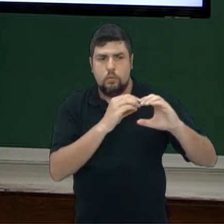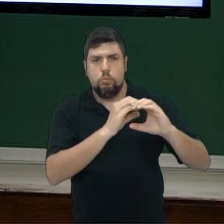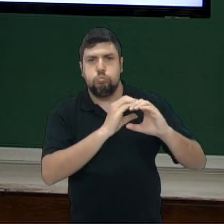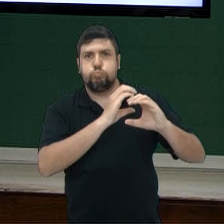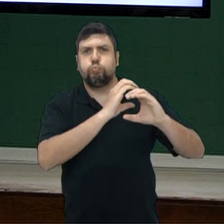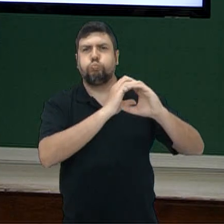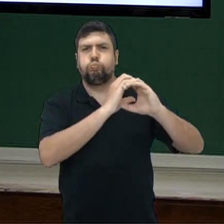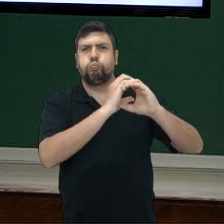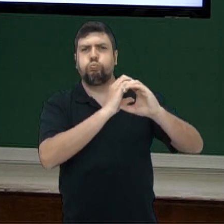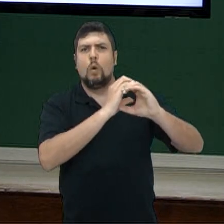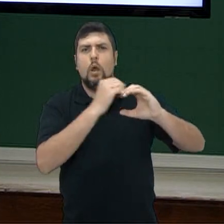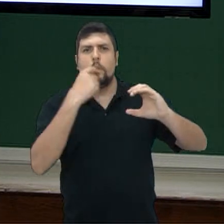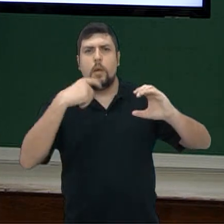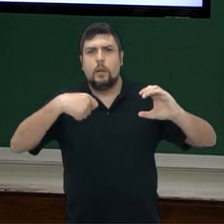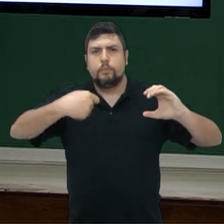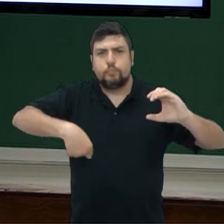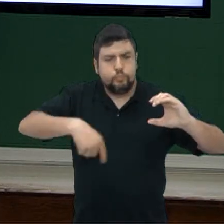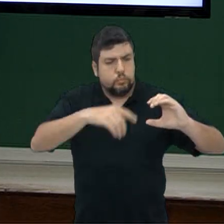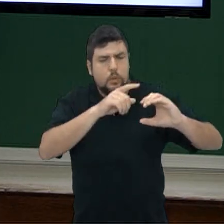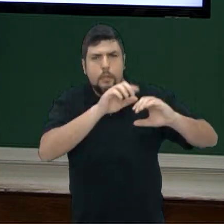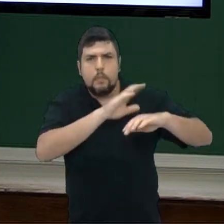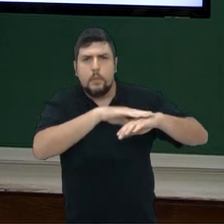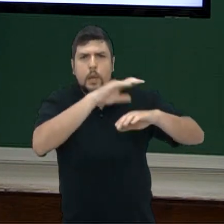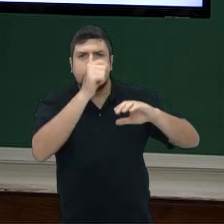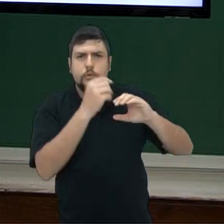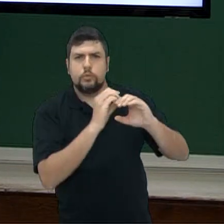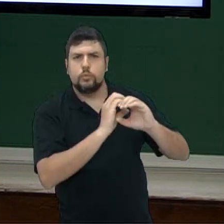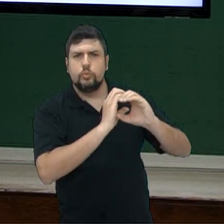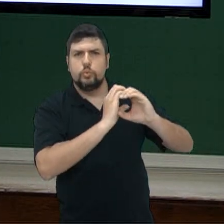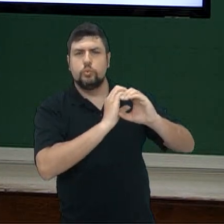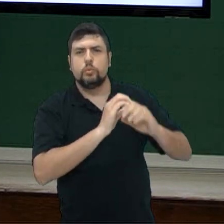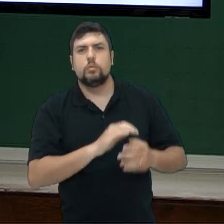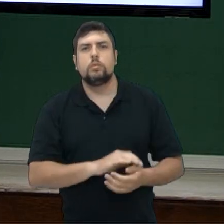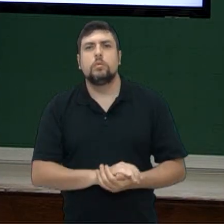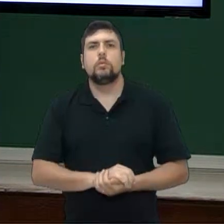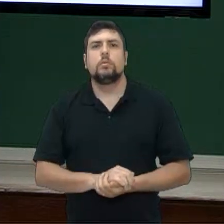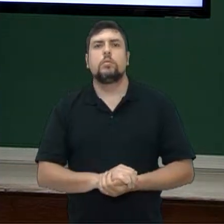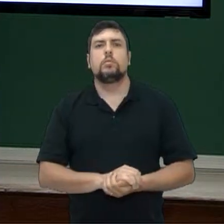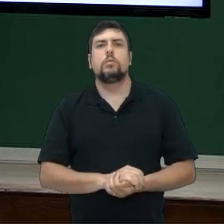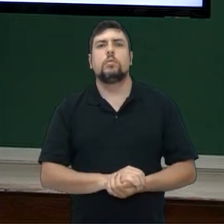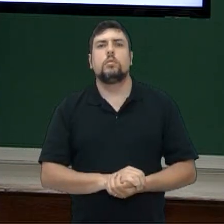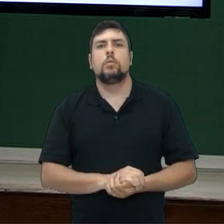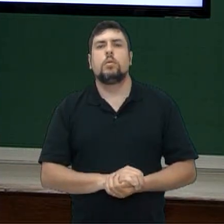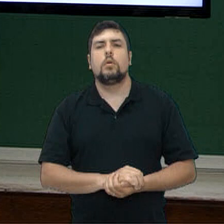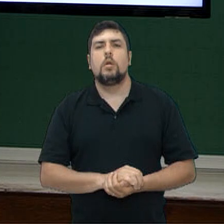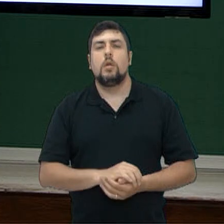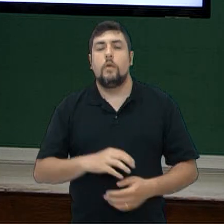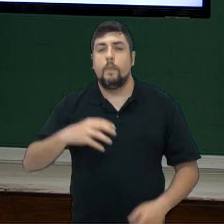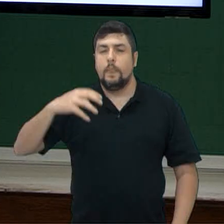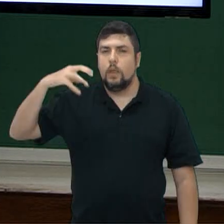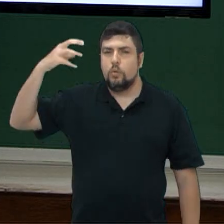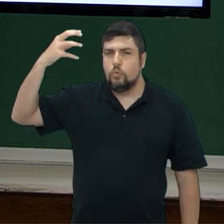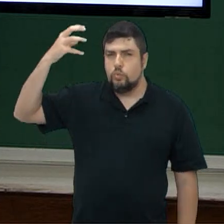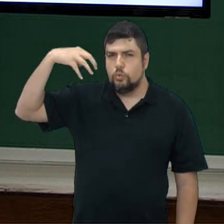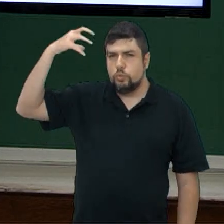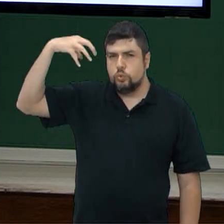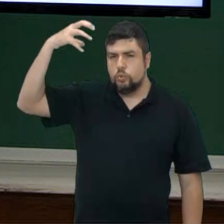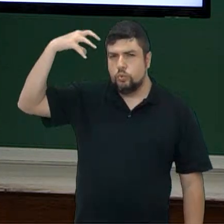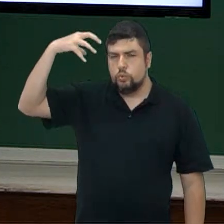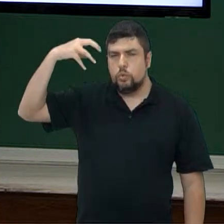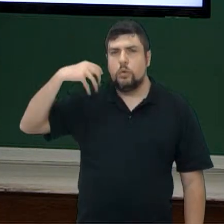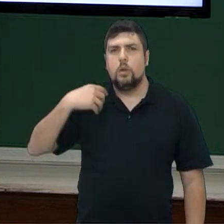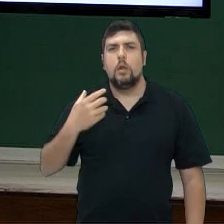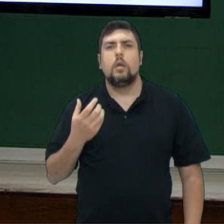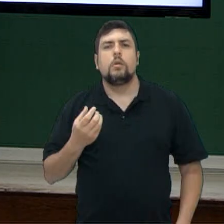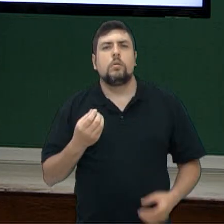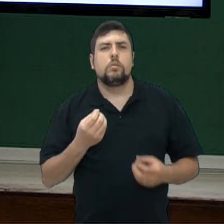cabos, né? Tem que ser maiores mesmo, né? Mais espessos, mais largos, tá? O chuveiro elétrico, no caso, ele é